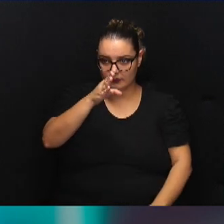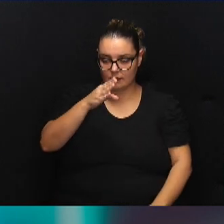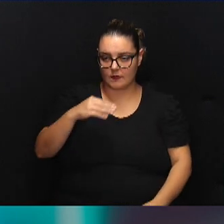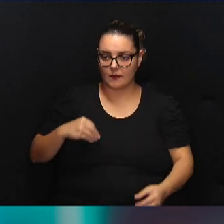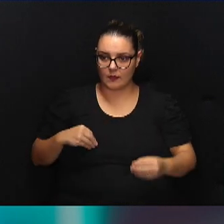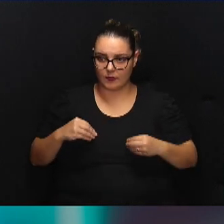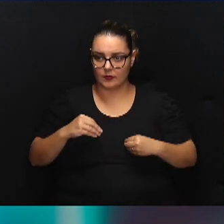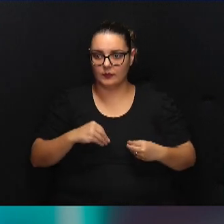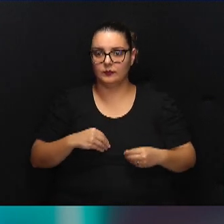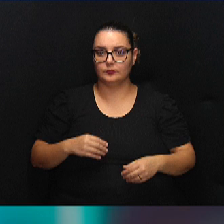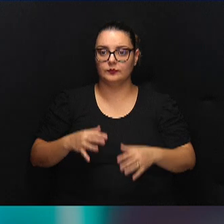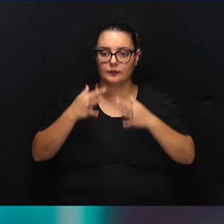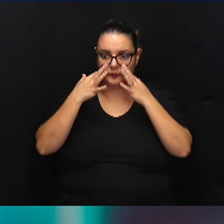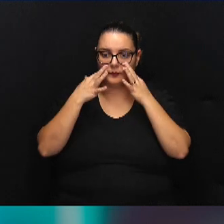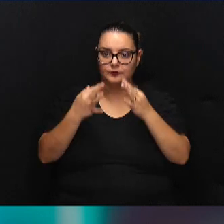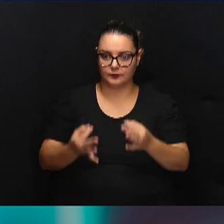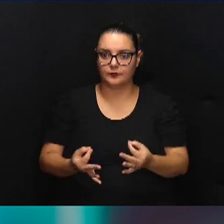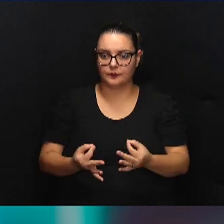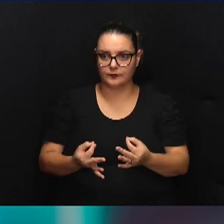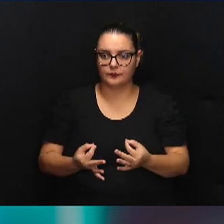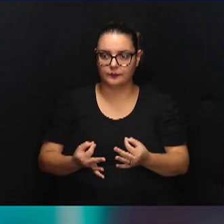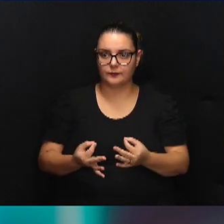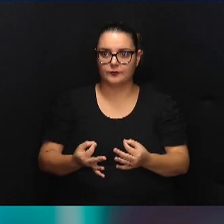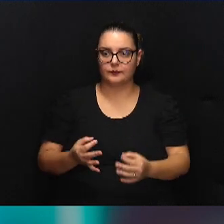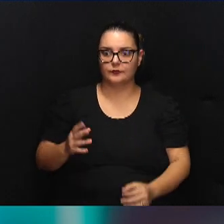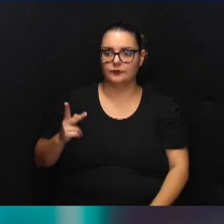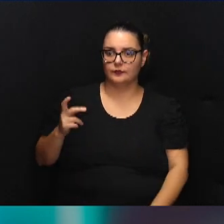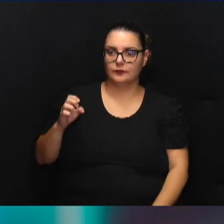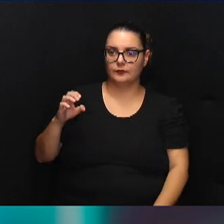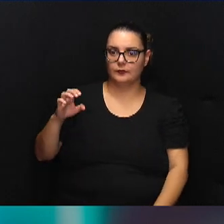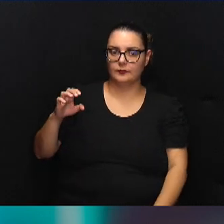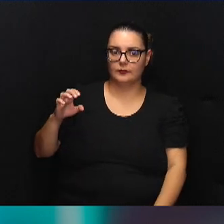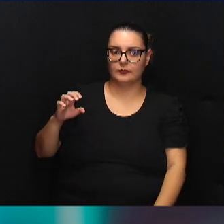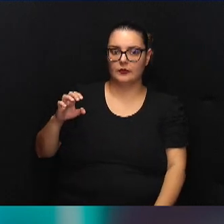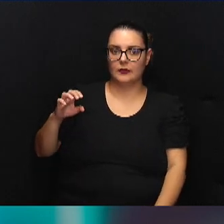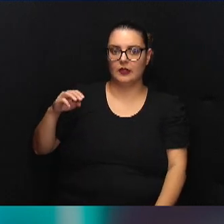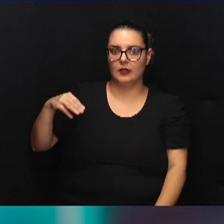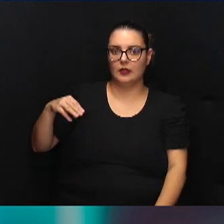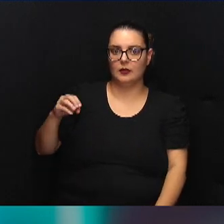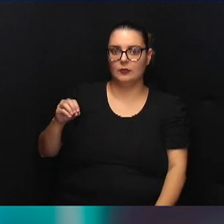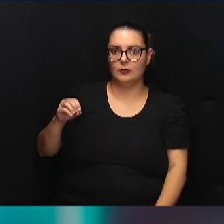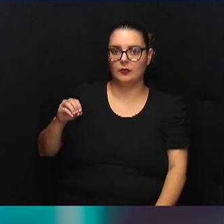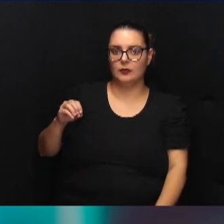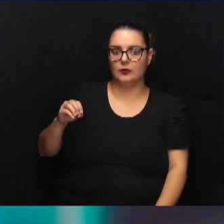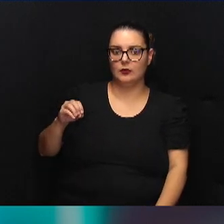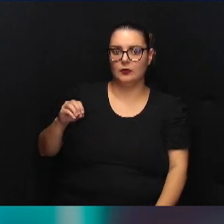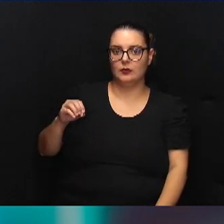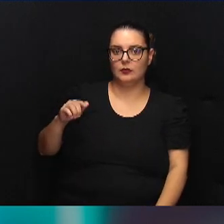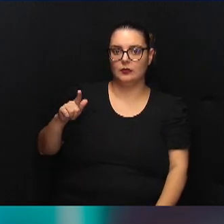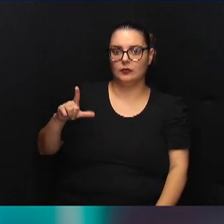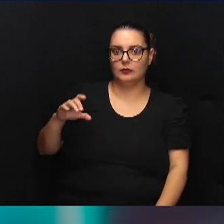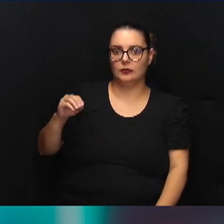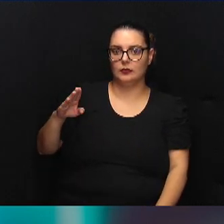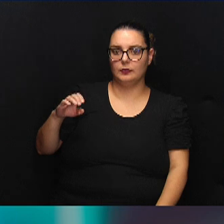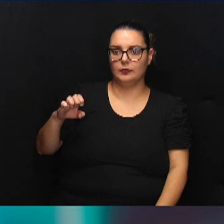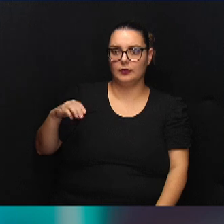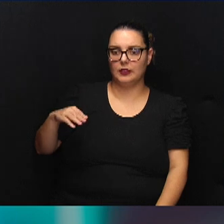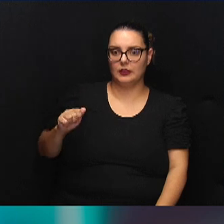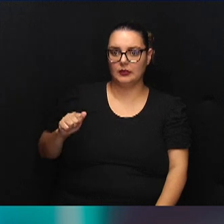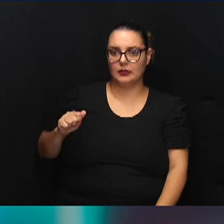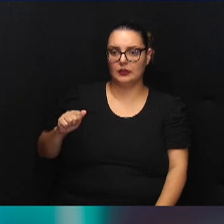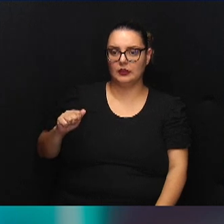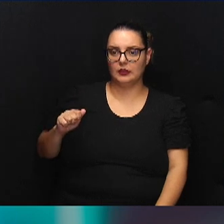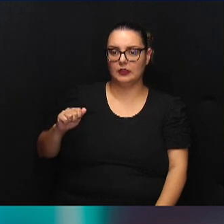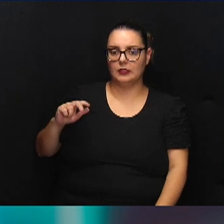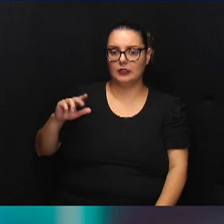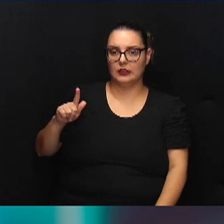a gente deve ficar atento é essa tal de hemoglobina glicada, tá lá HbA1c, né? Mas ela tem esse nome mais complicado